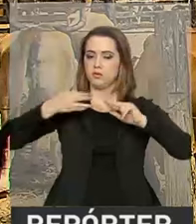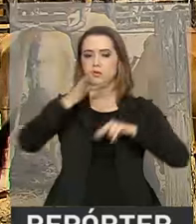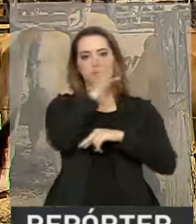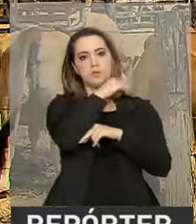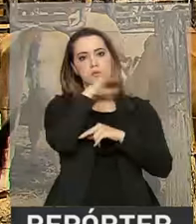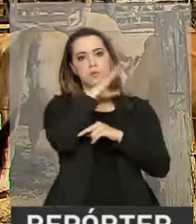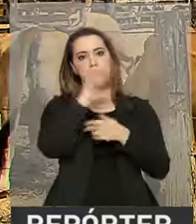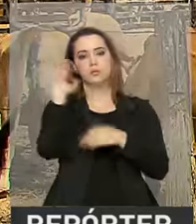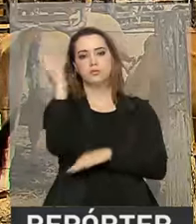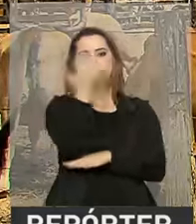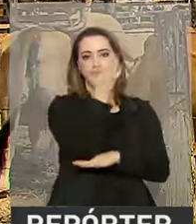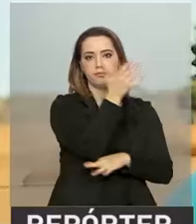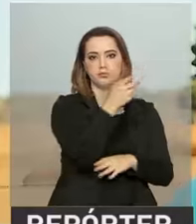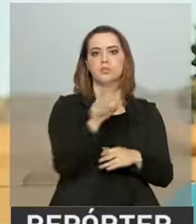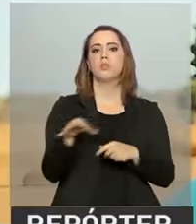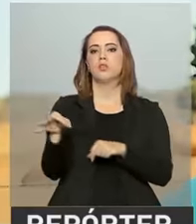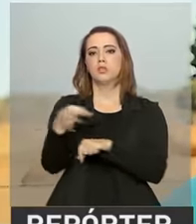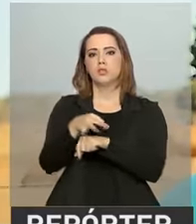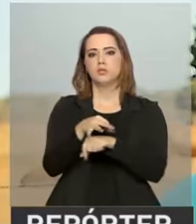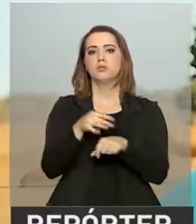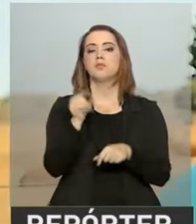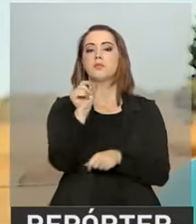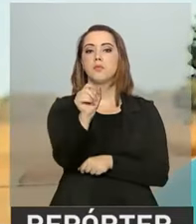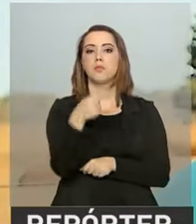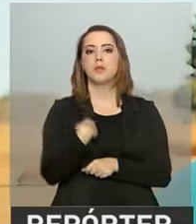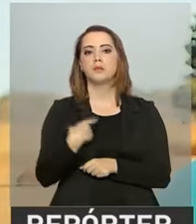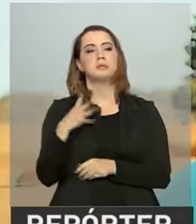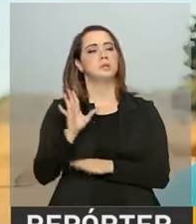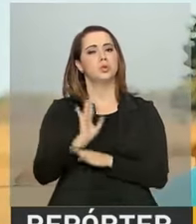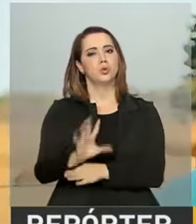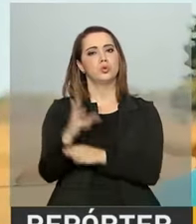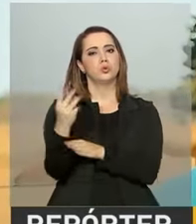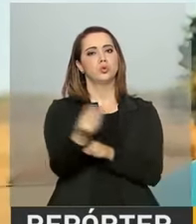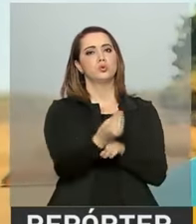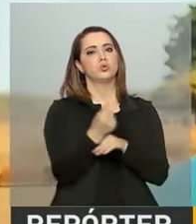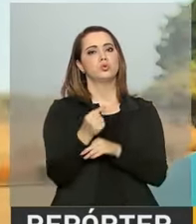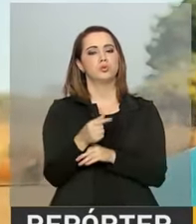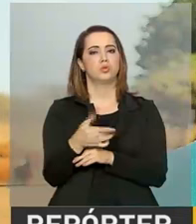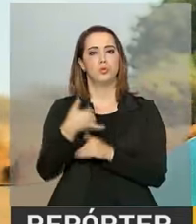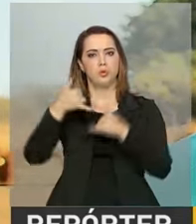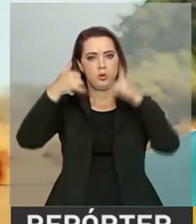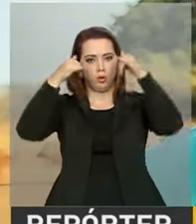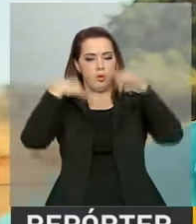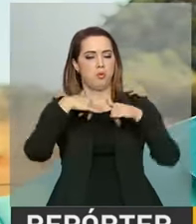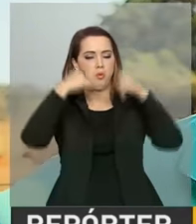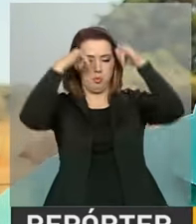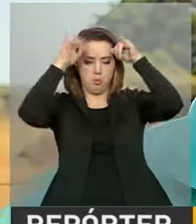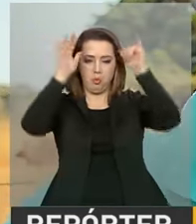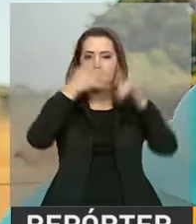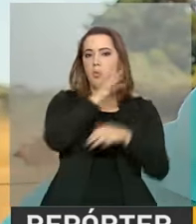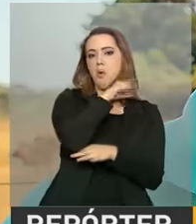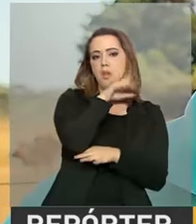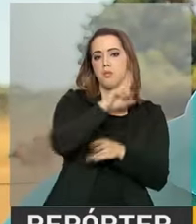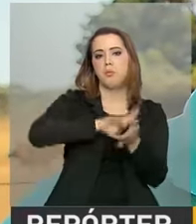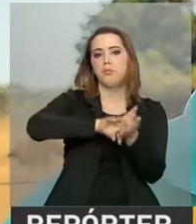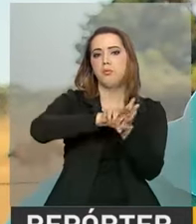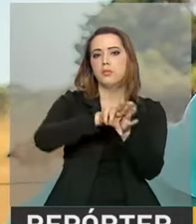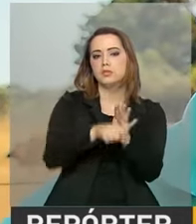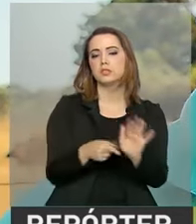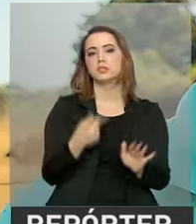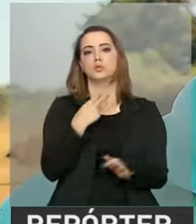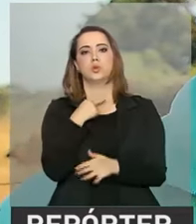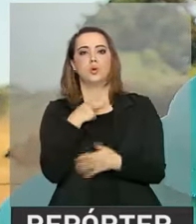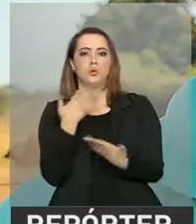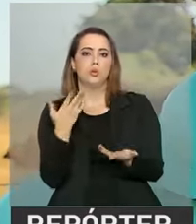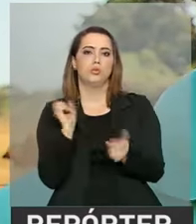vegetal e microrganismos. Complementa muito, né? Eh, animais que eu nunca tinha eh que eu não pude ainda